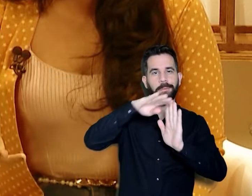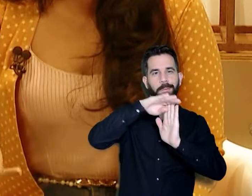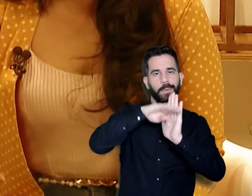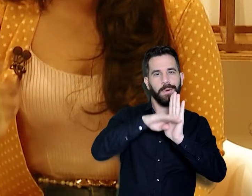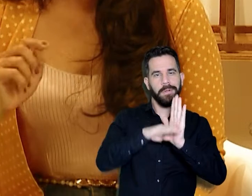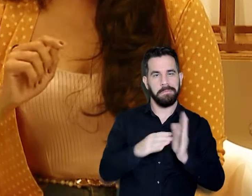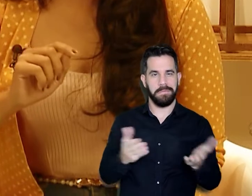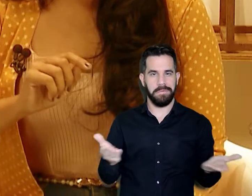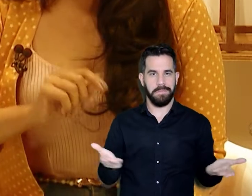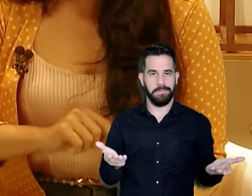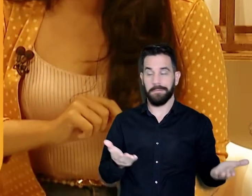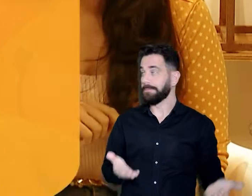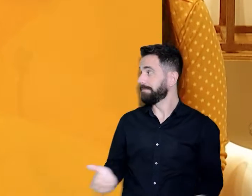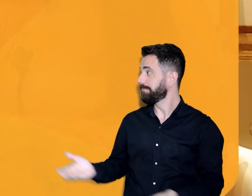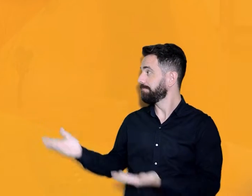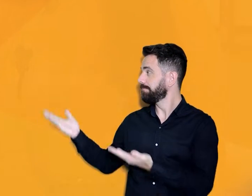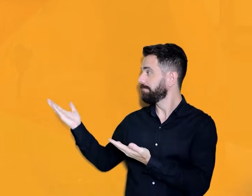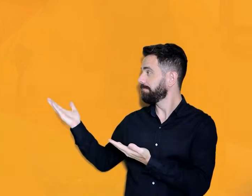A seguir.